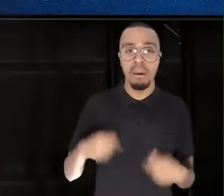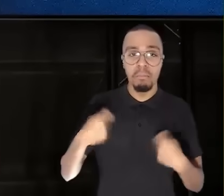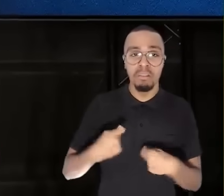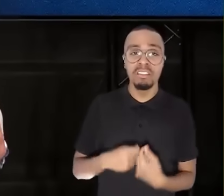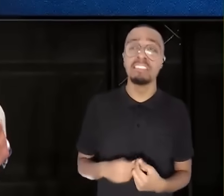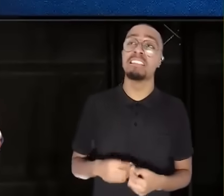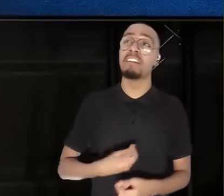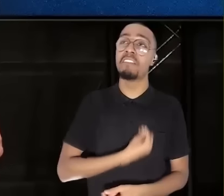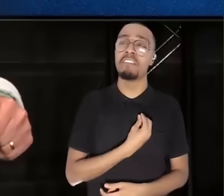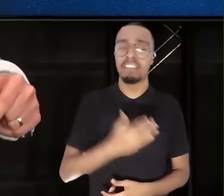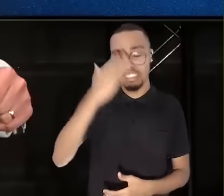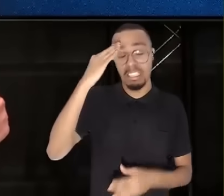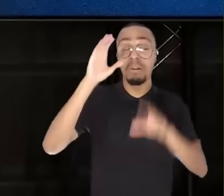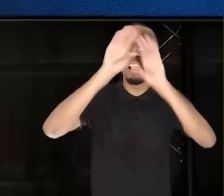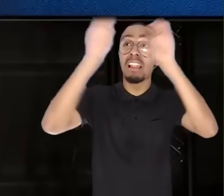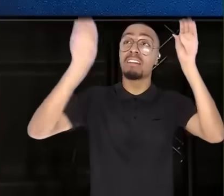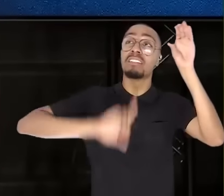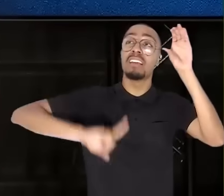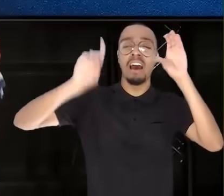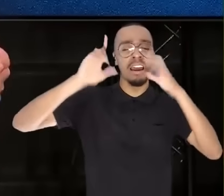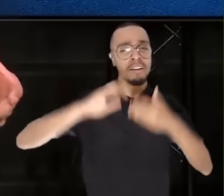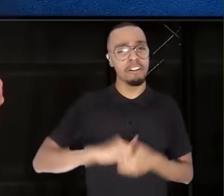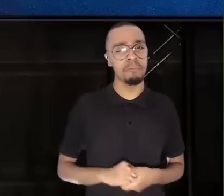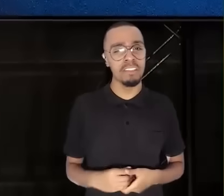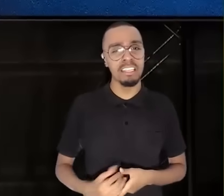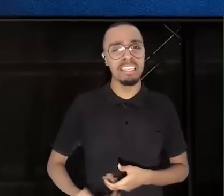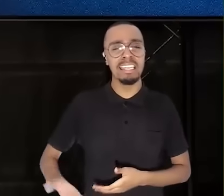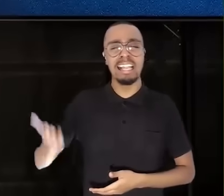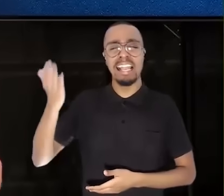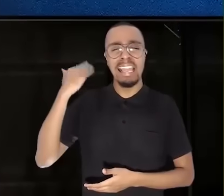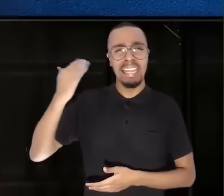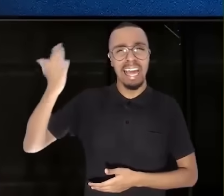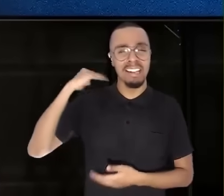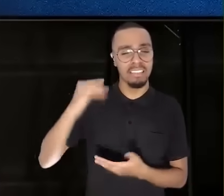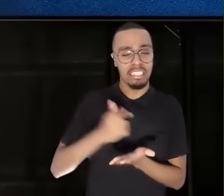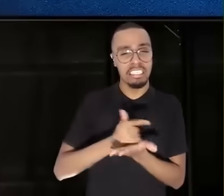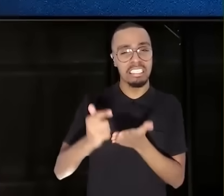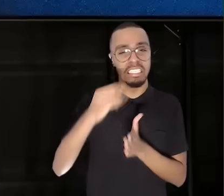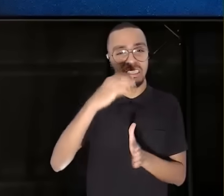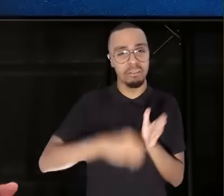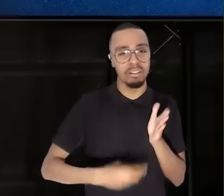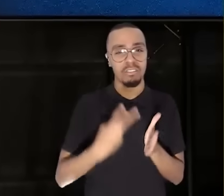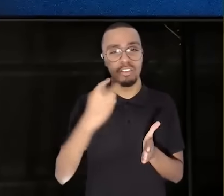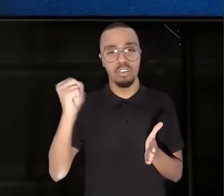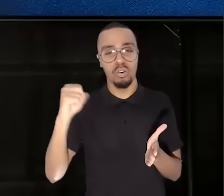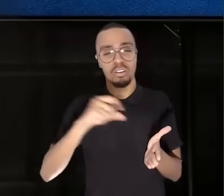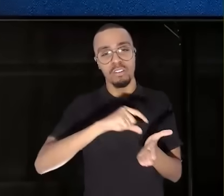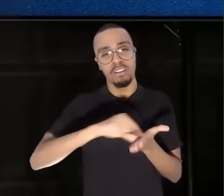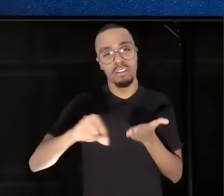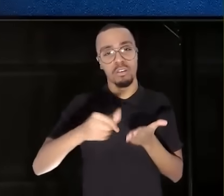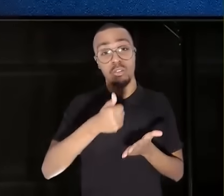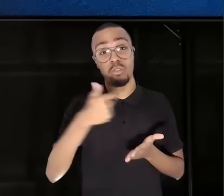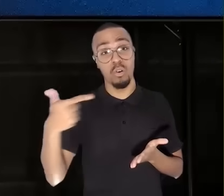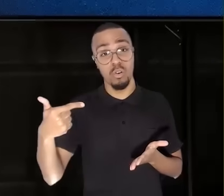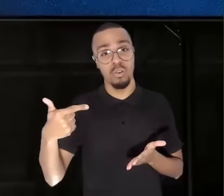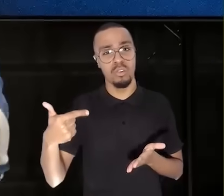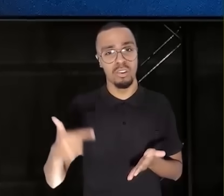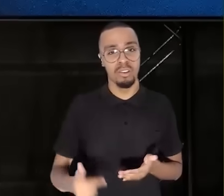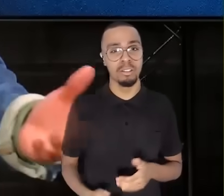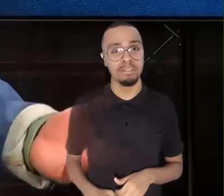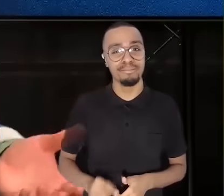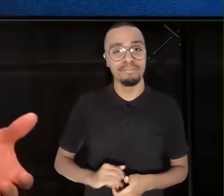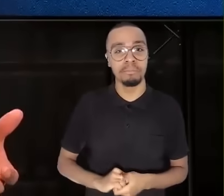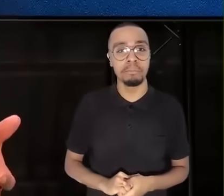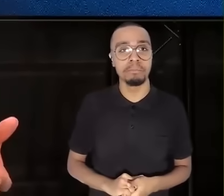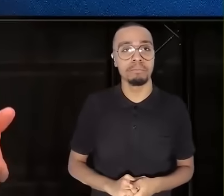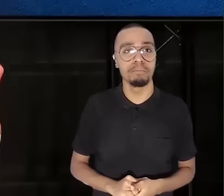dessa terra, que um dia Jacó vai dormir lá em Gênesis 28:12. Olha o sonho de Jacó. E Jacó